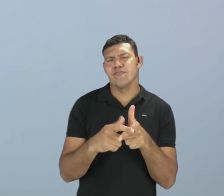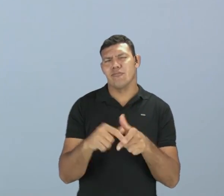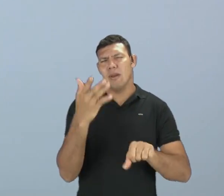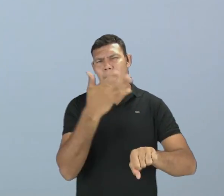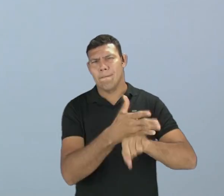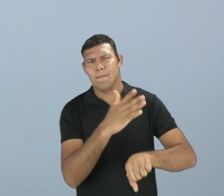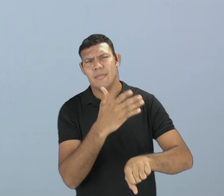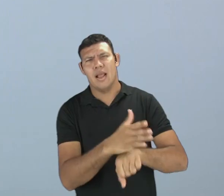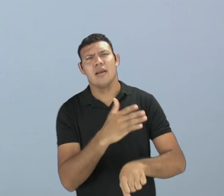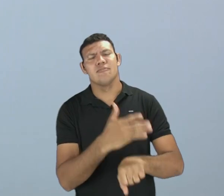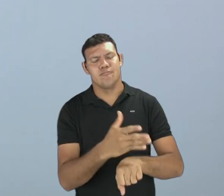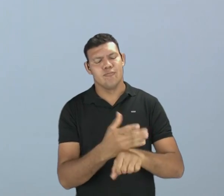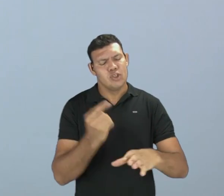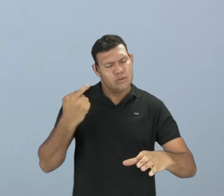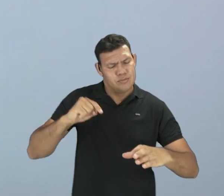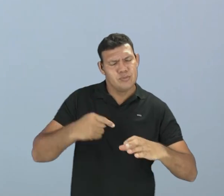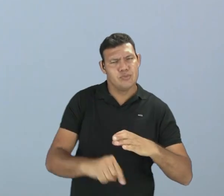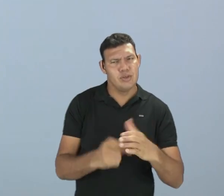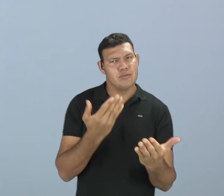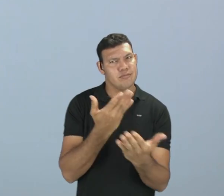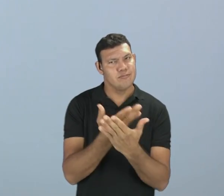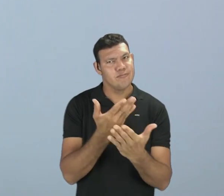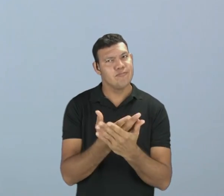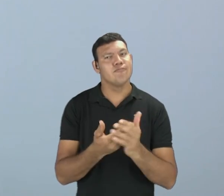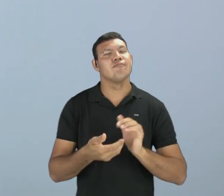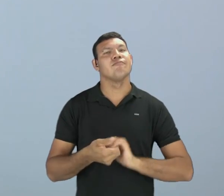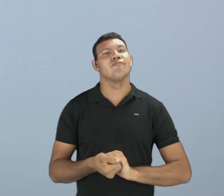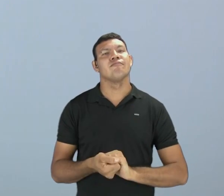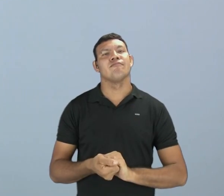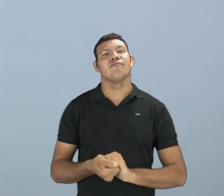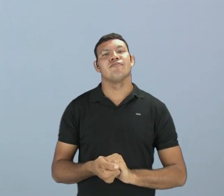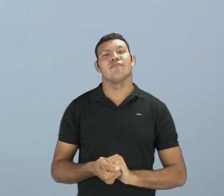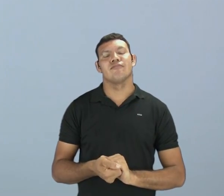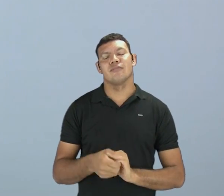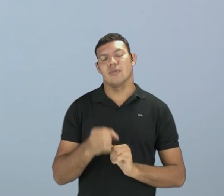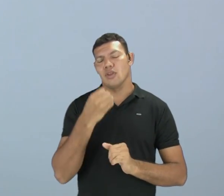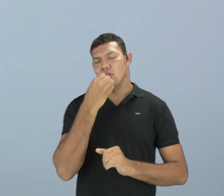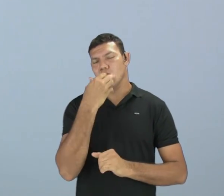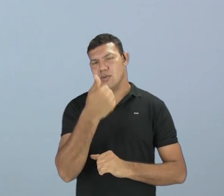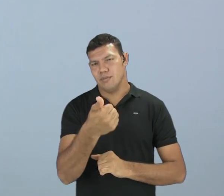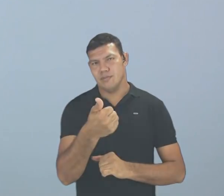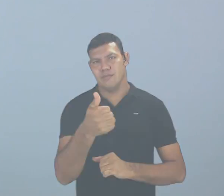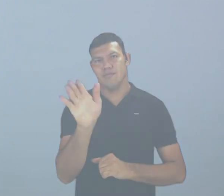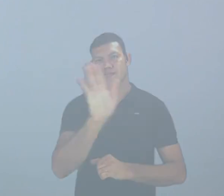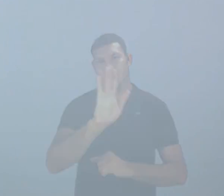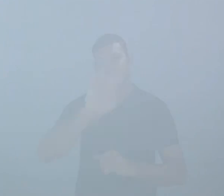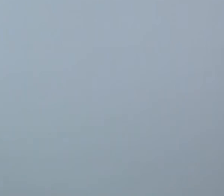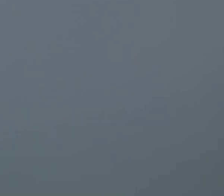ficar mais por dentro dos assuntos, tá bom? Fiquem bem e até a próxima aula.